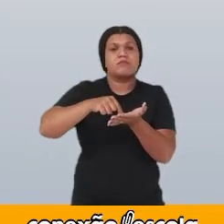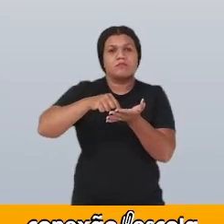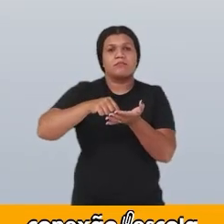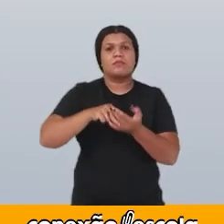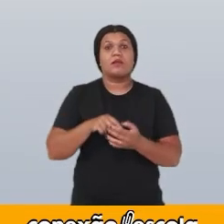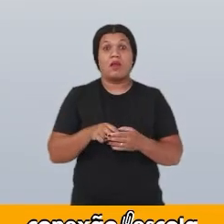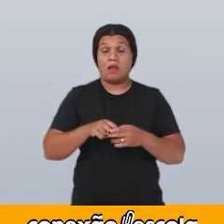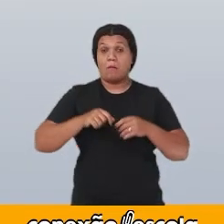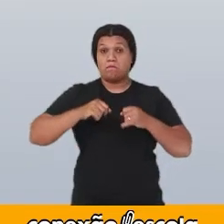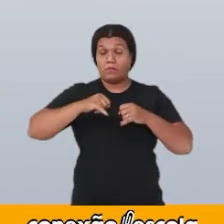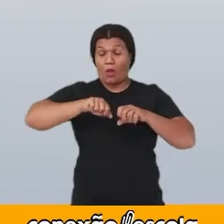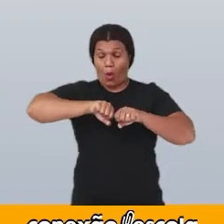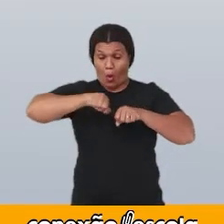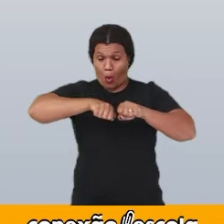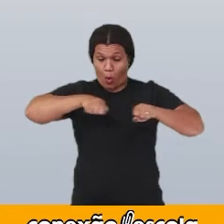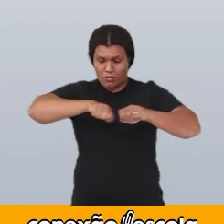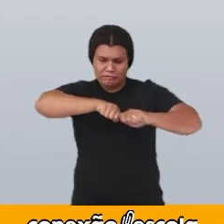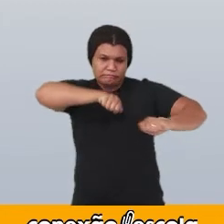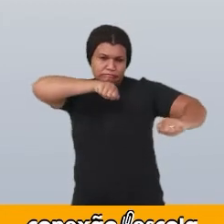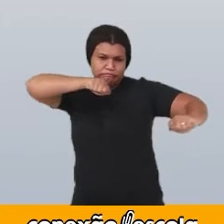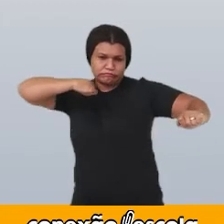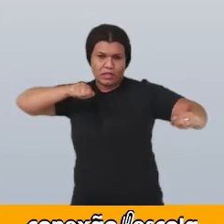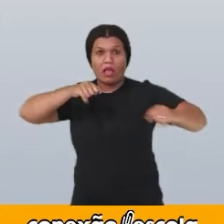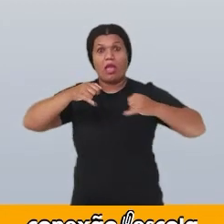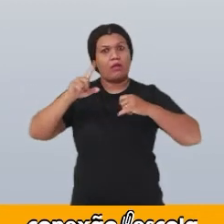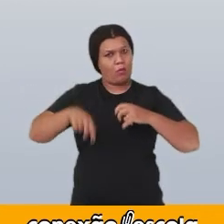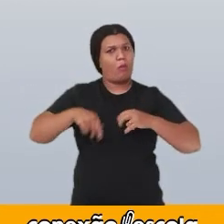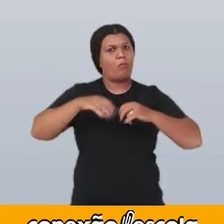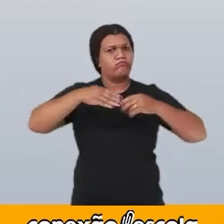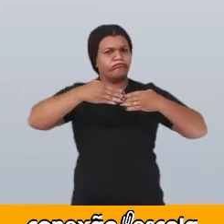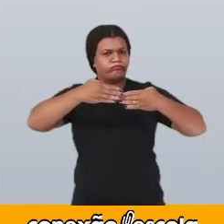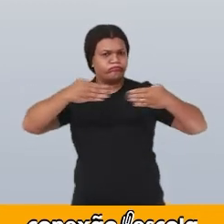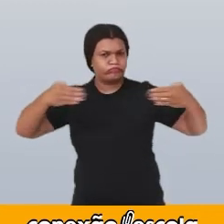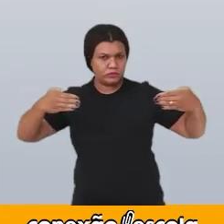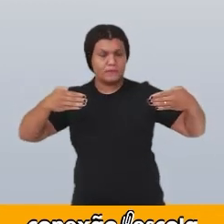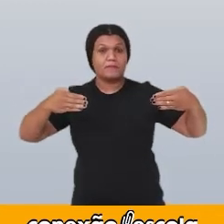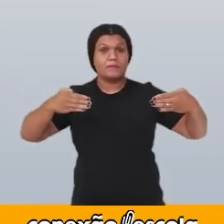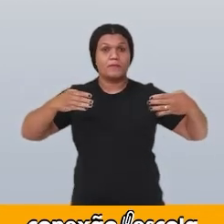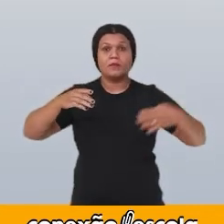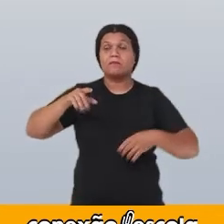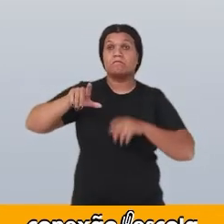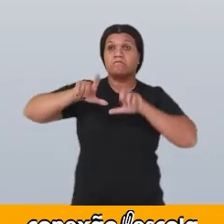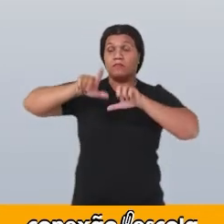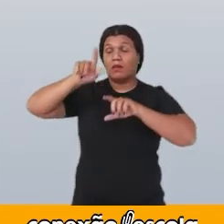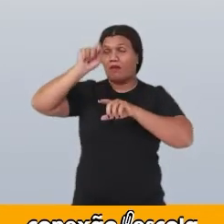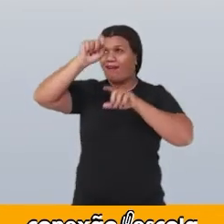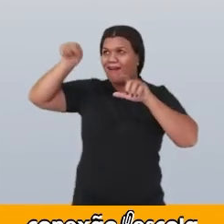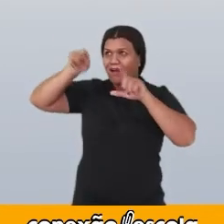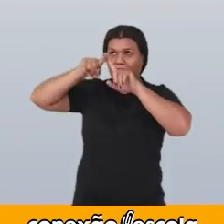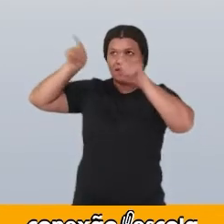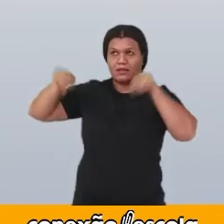bem esticada dá a ideia de reta. O quadro da sala de aula dá a ideia de plano.